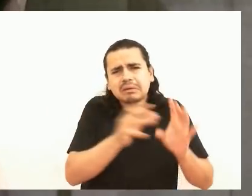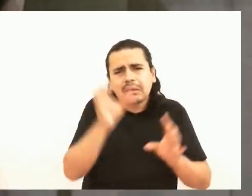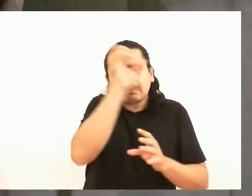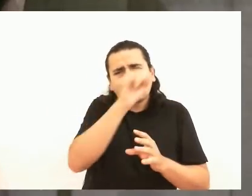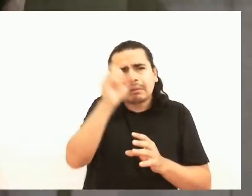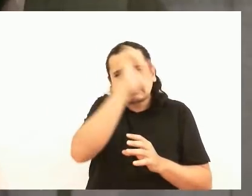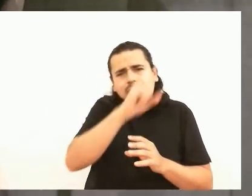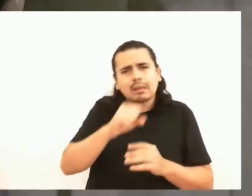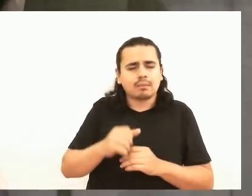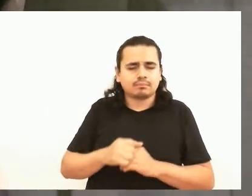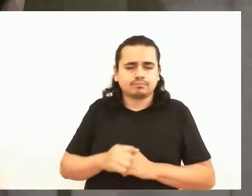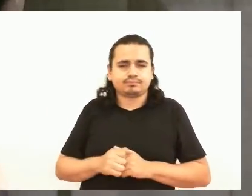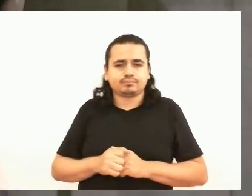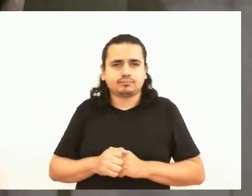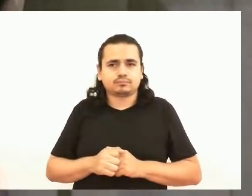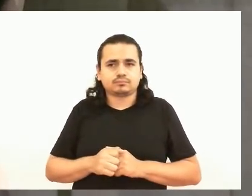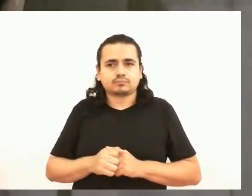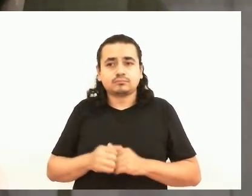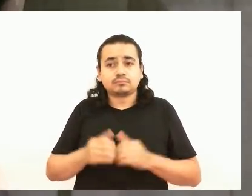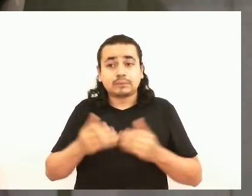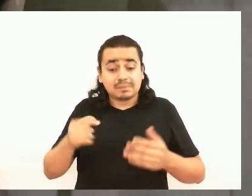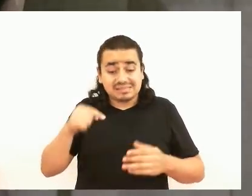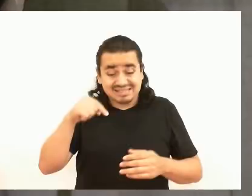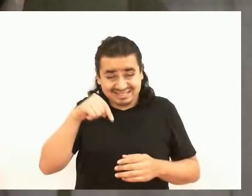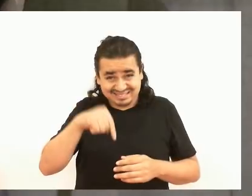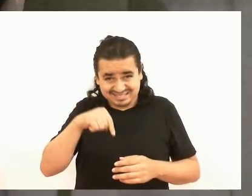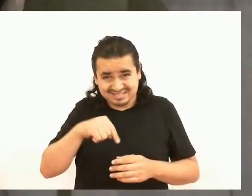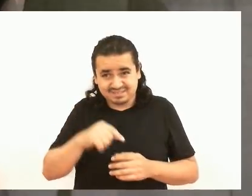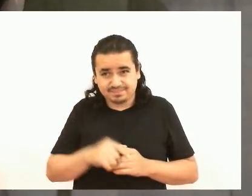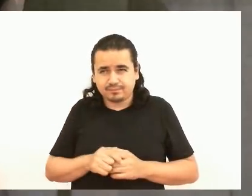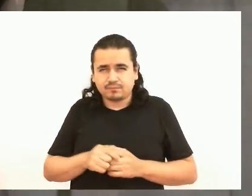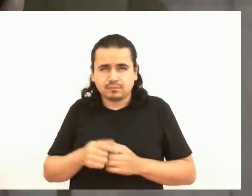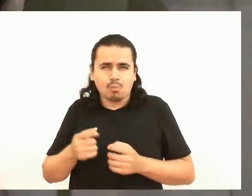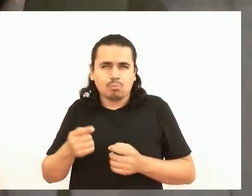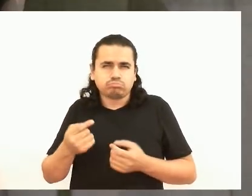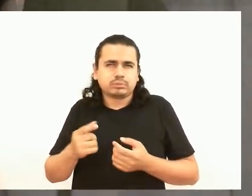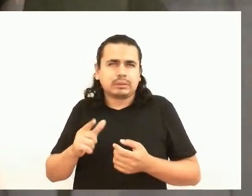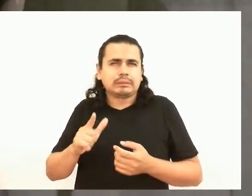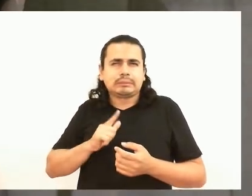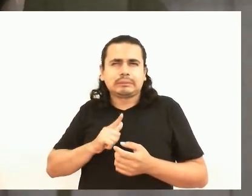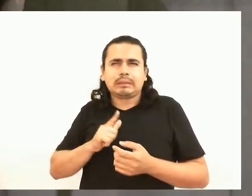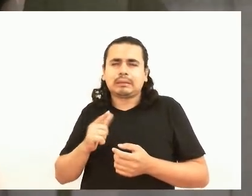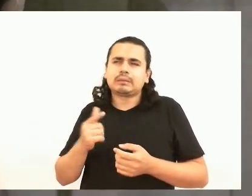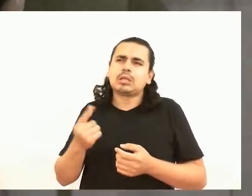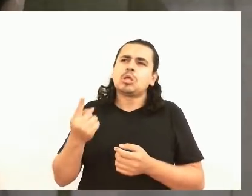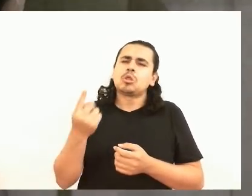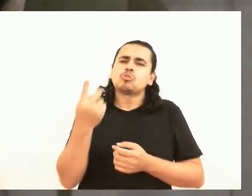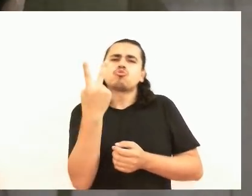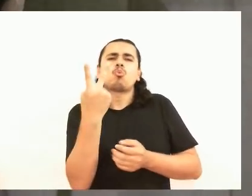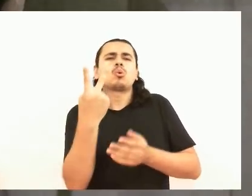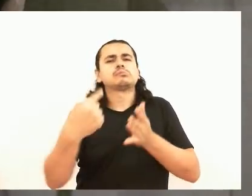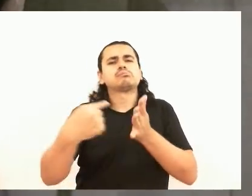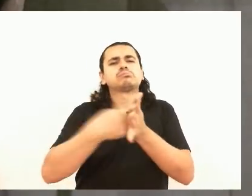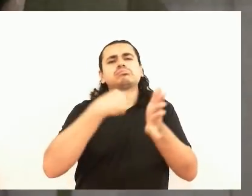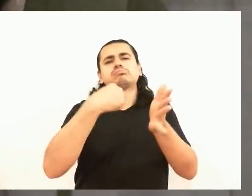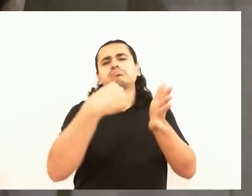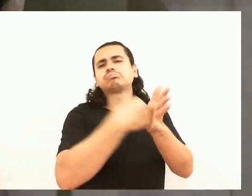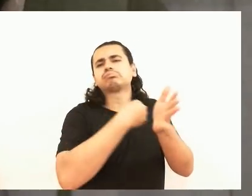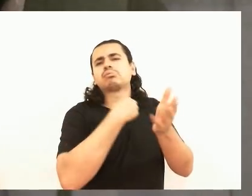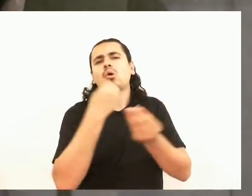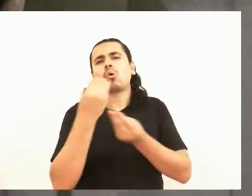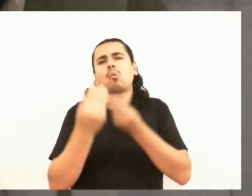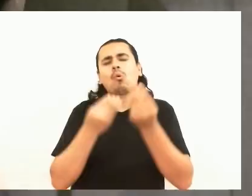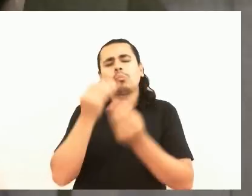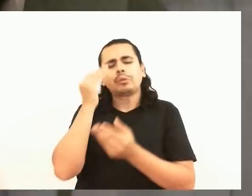não é como que se lhe dado mas aqui tem eu vou juntar duas perguntas sobre como que você entende de